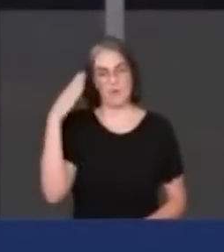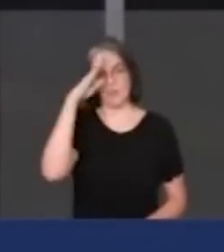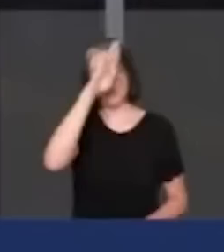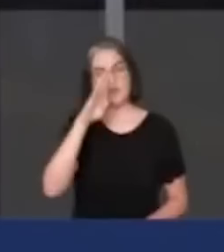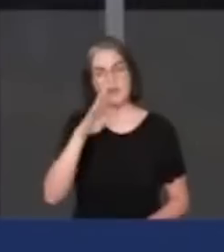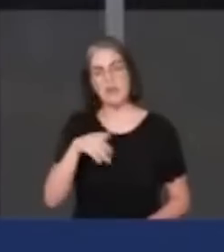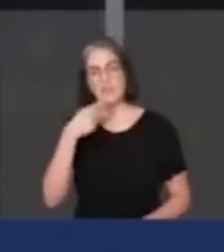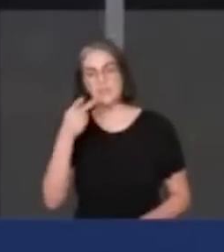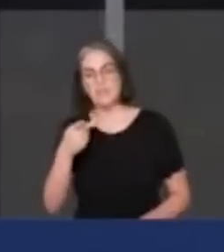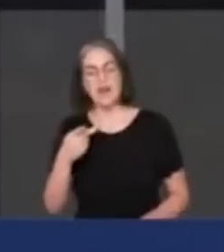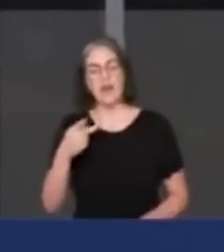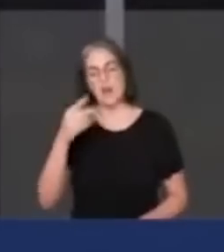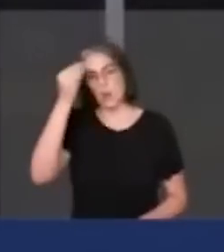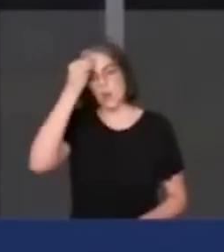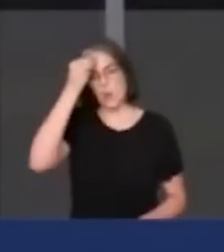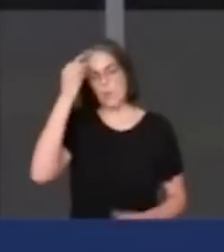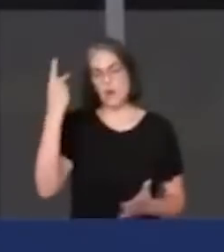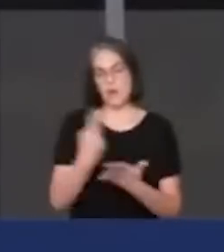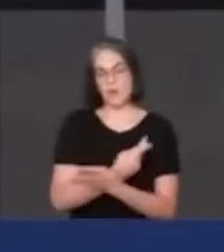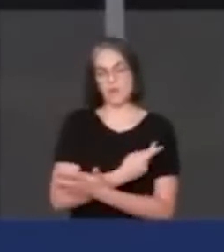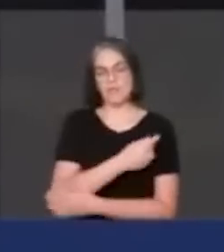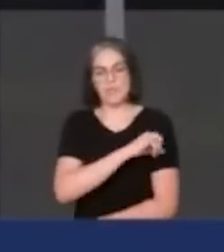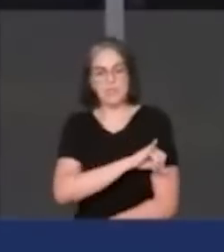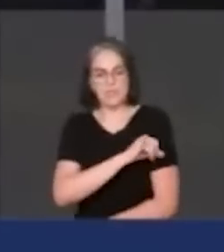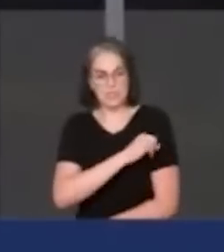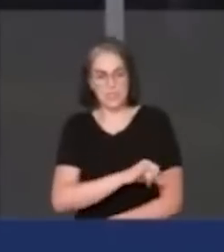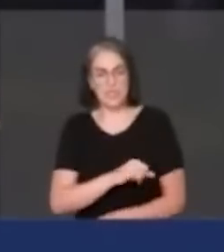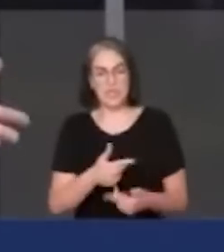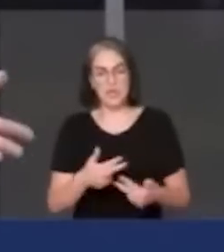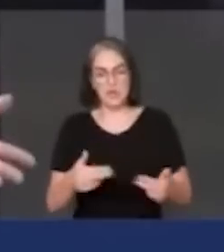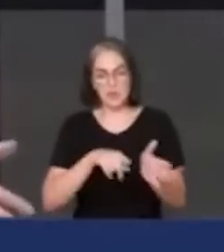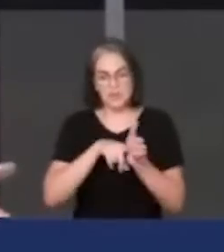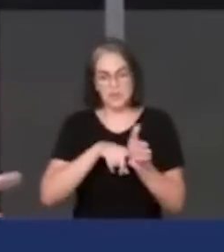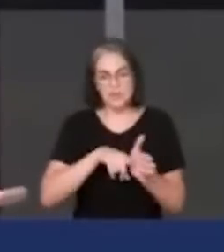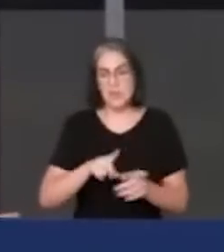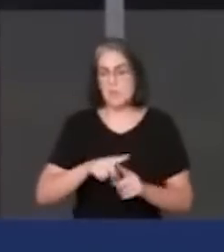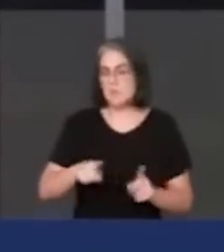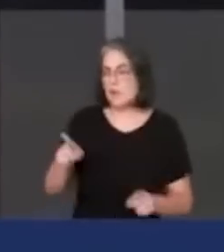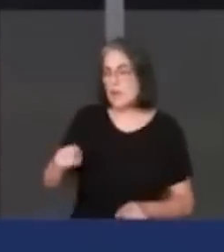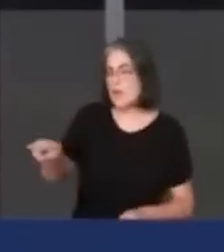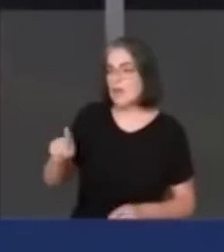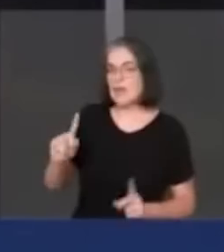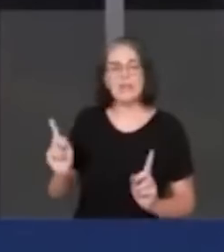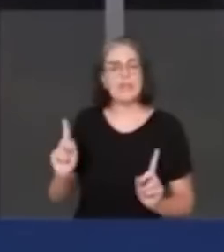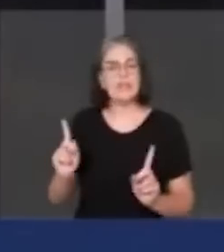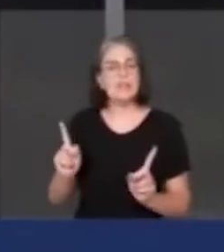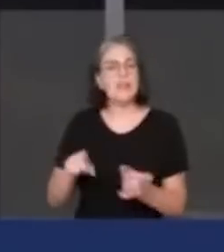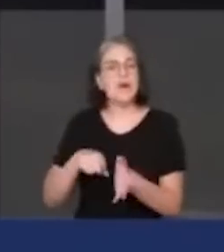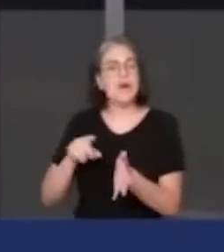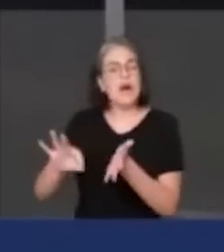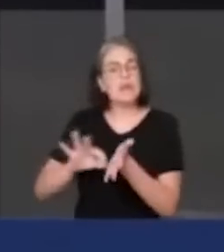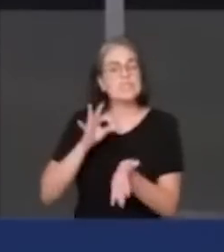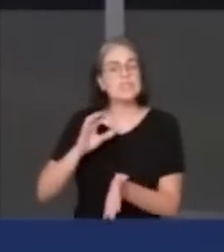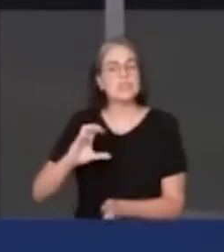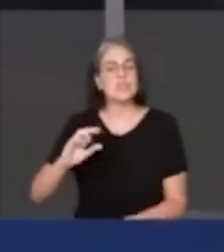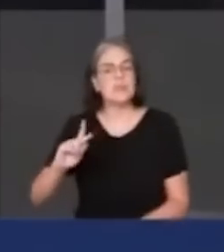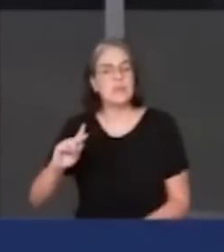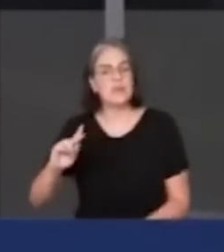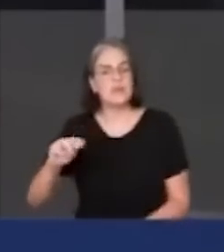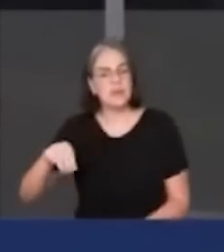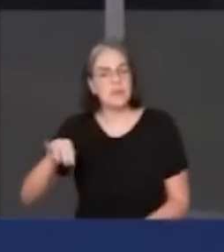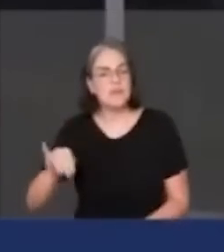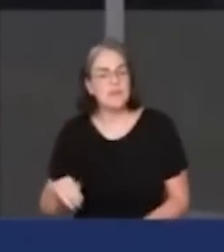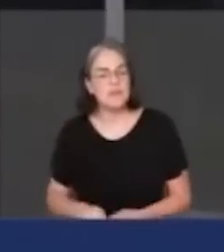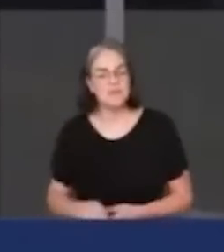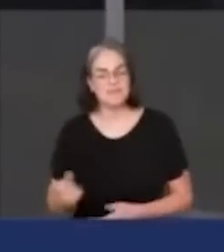os atos de 8 de janeiro, mas não assinam a CPMI. Não dá para acreditar, não dá para levar a sério numa quadrilha dessa. Então o que nós